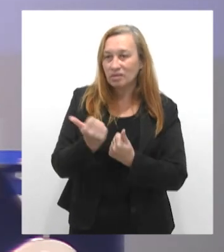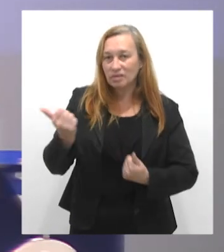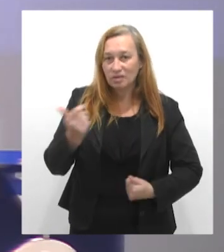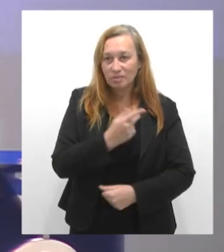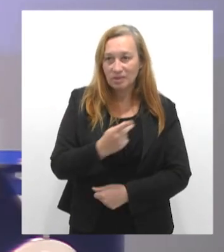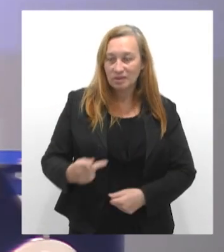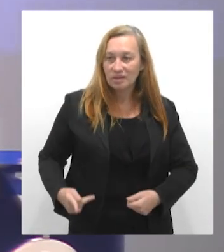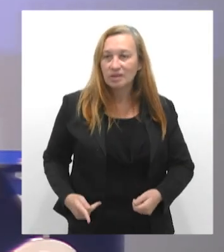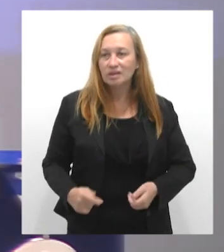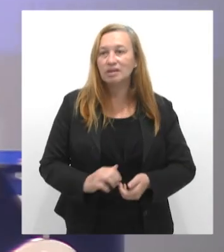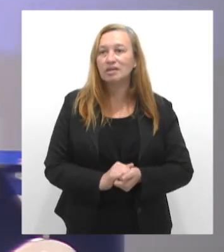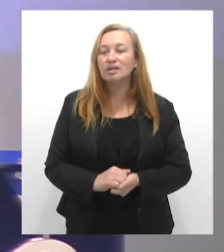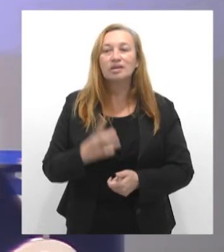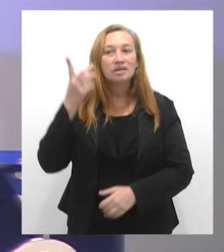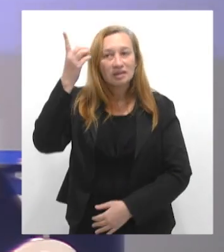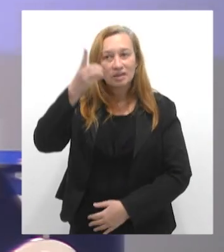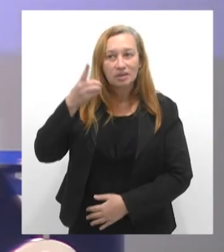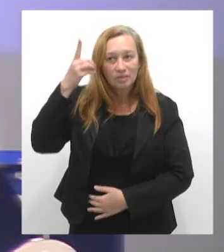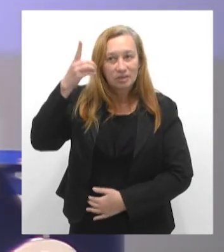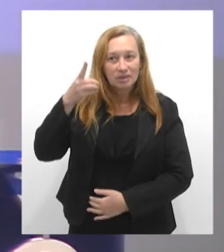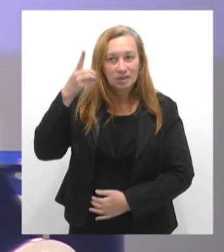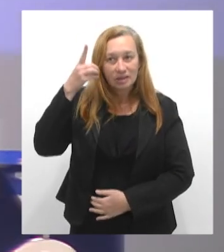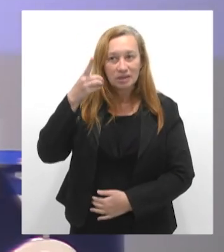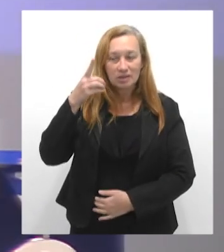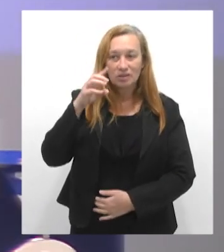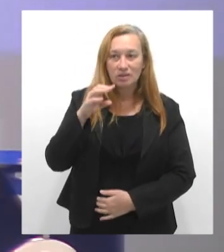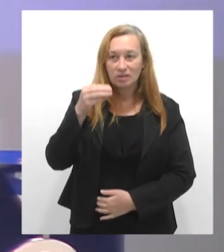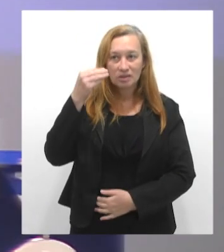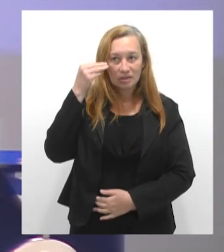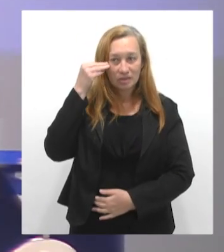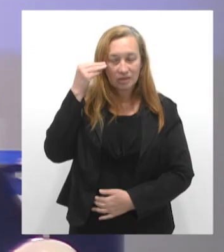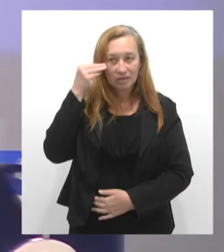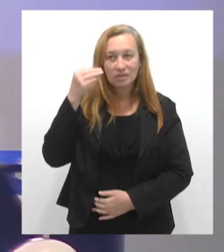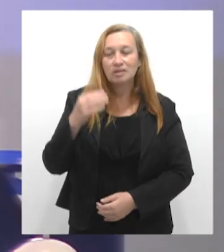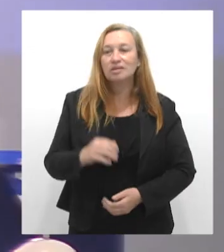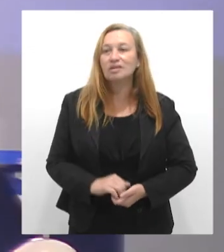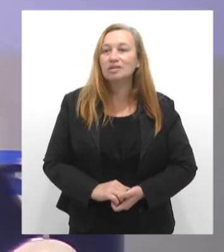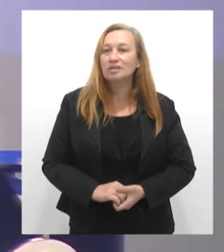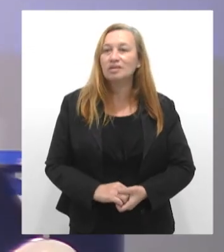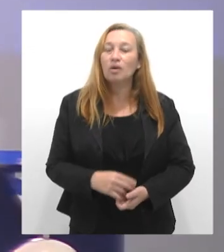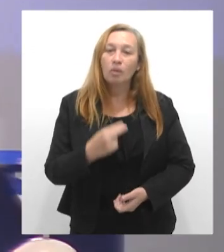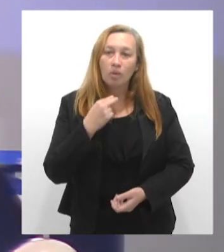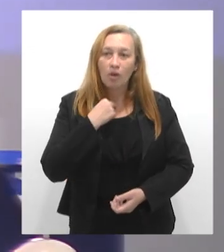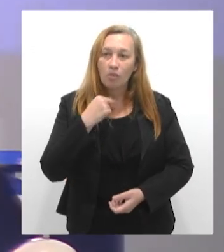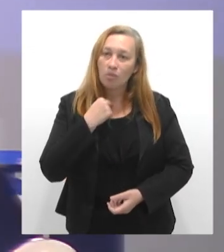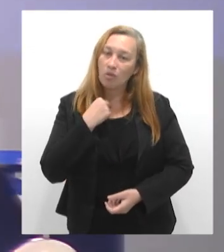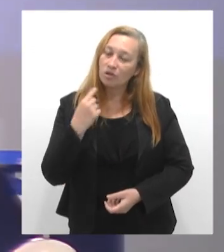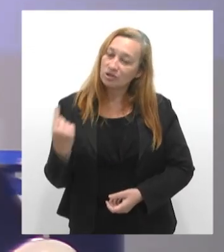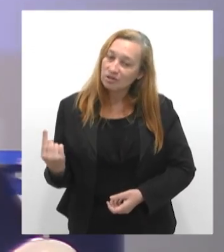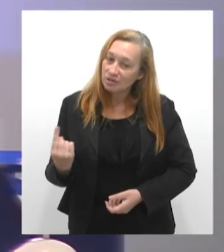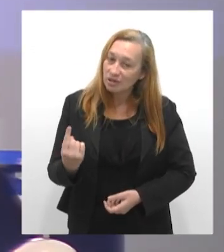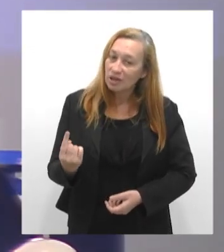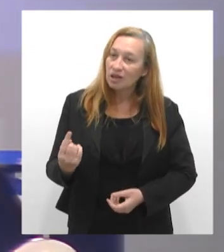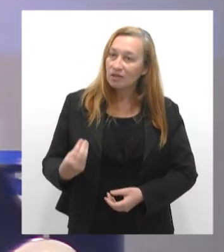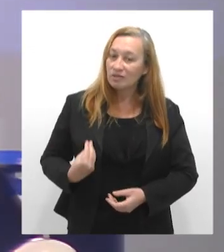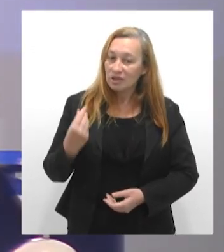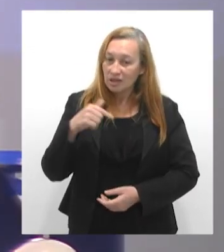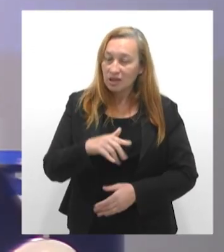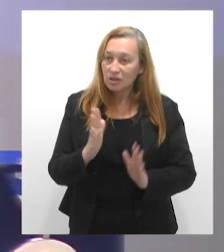vice-presidente, deputada Tia Ju, que não pôde estar aqui hoje,